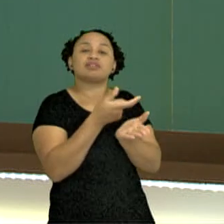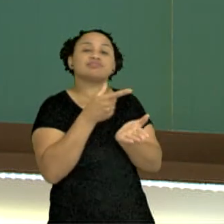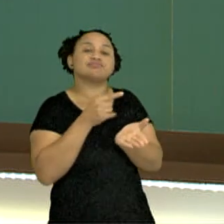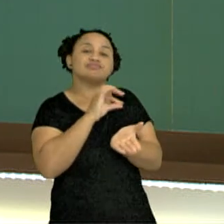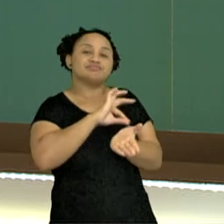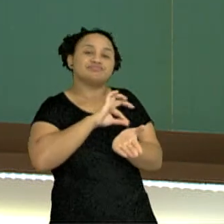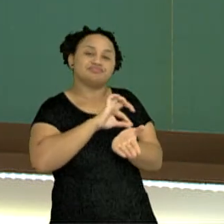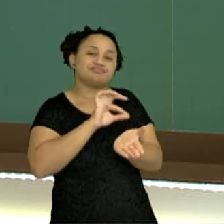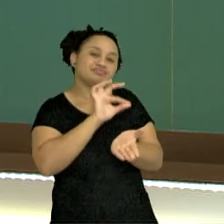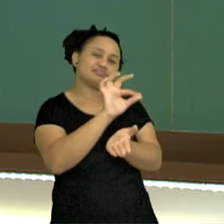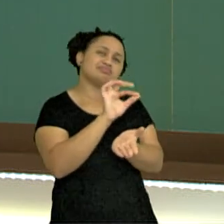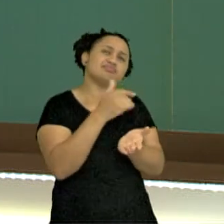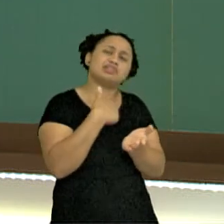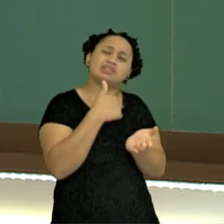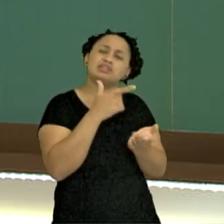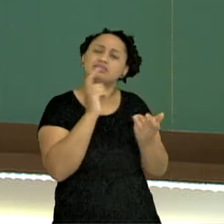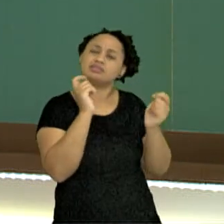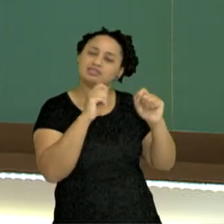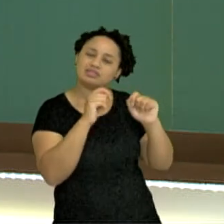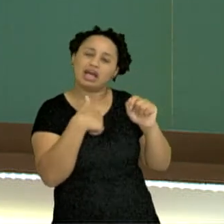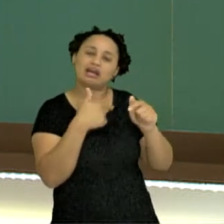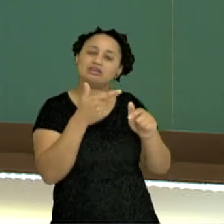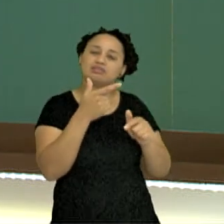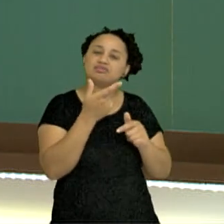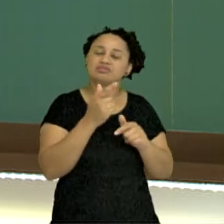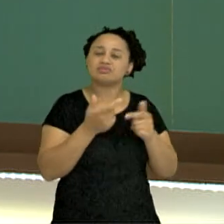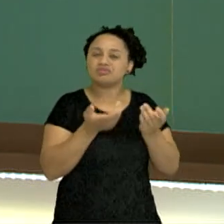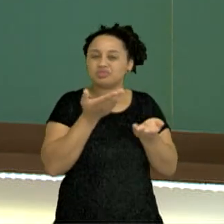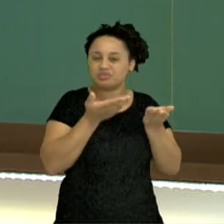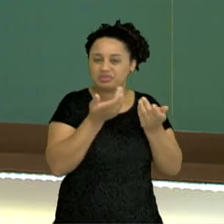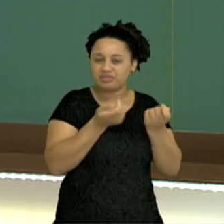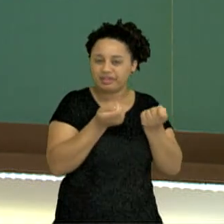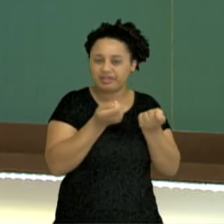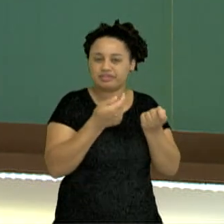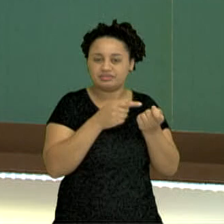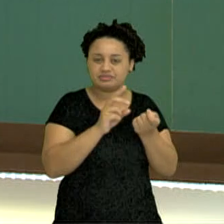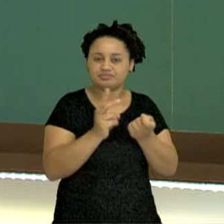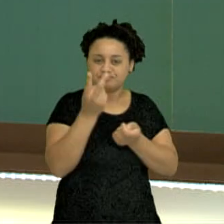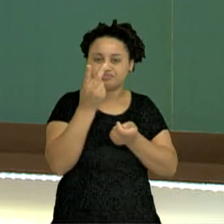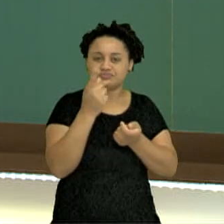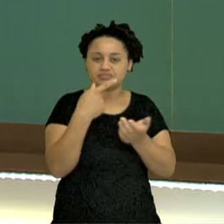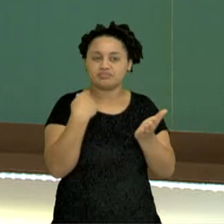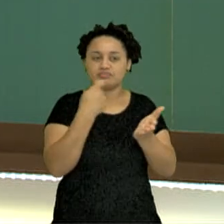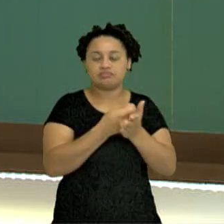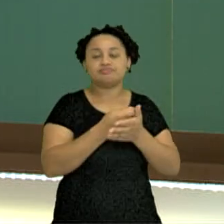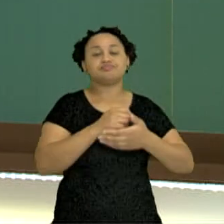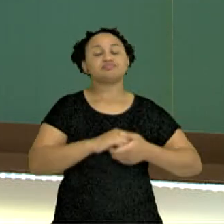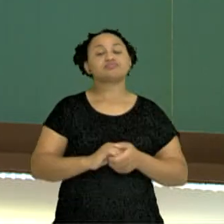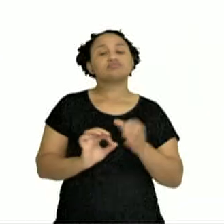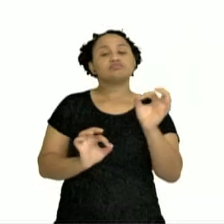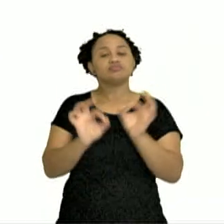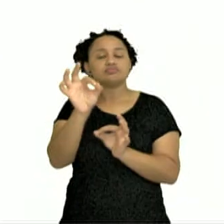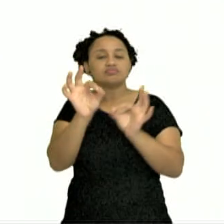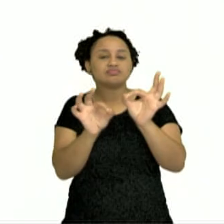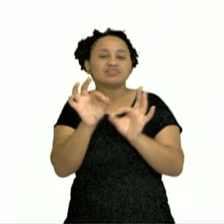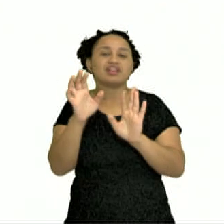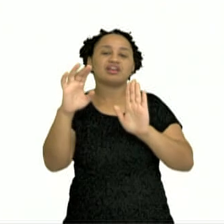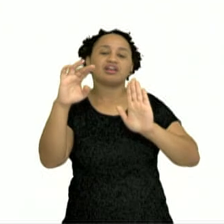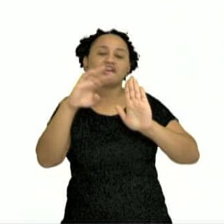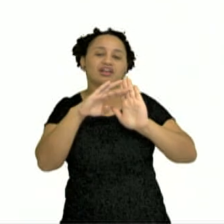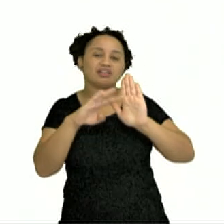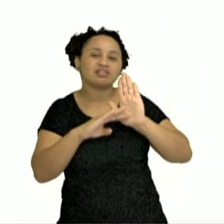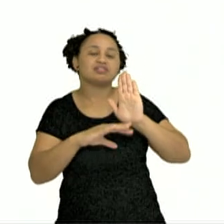custo relativamente acessível. E para regulamentar todas as relações dentro do